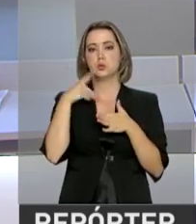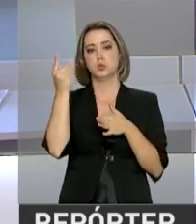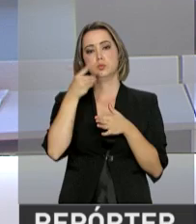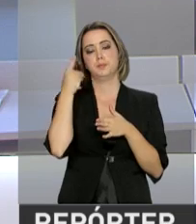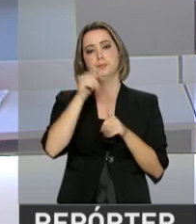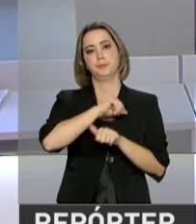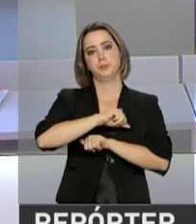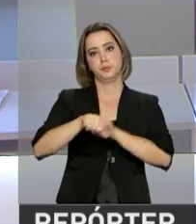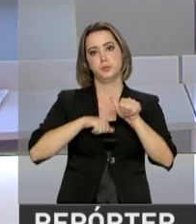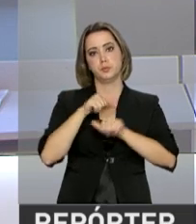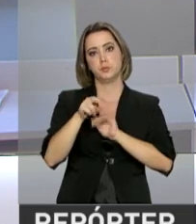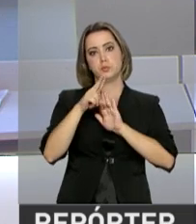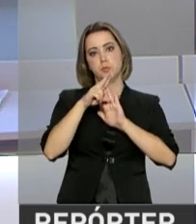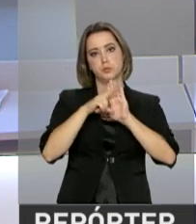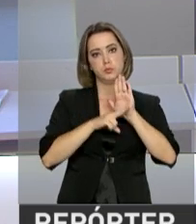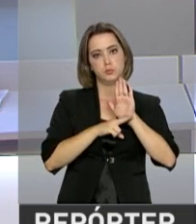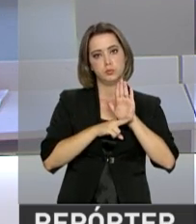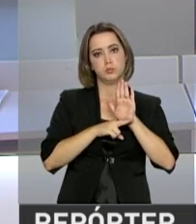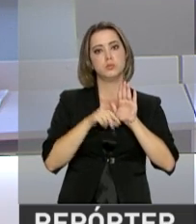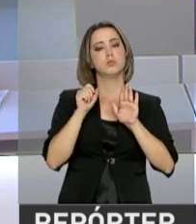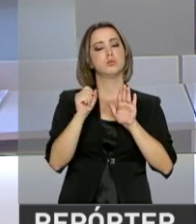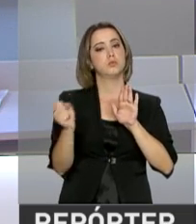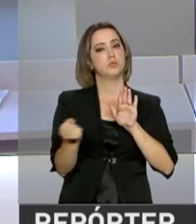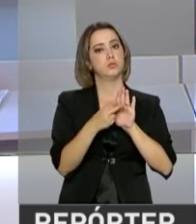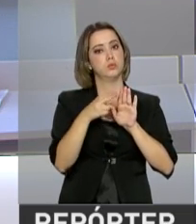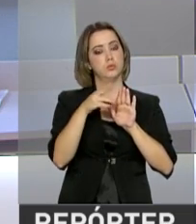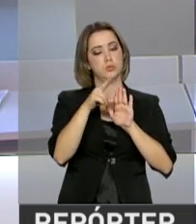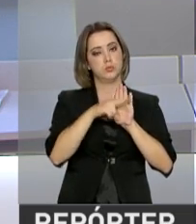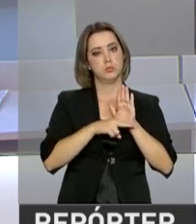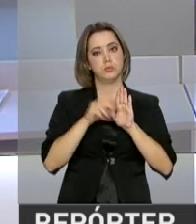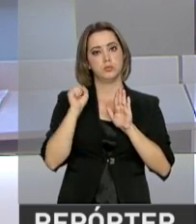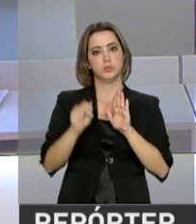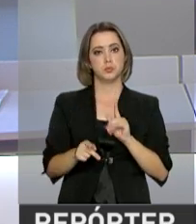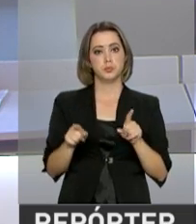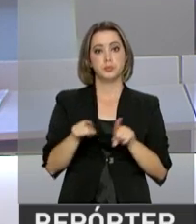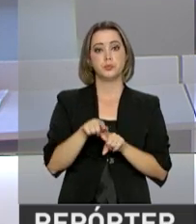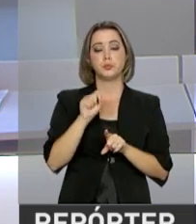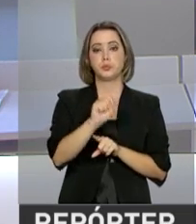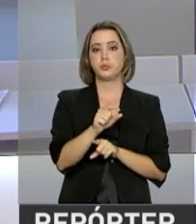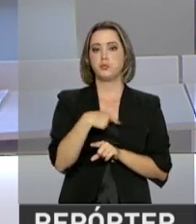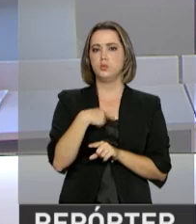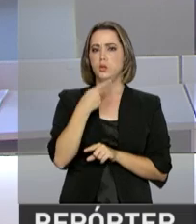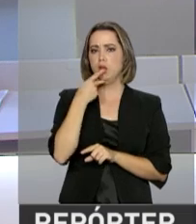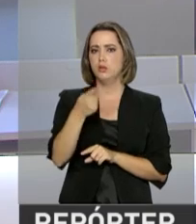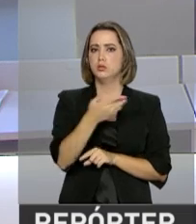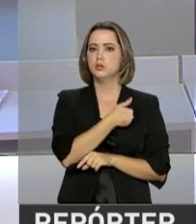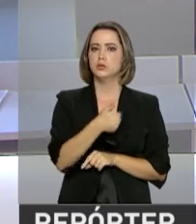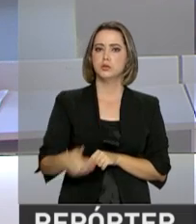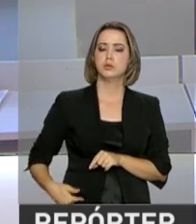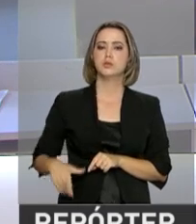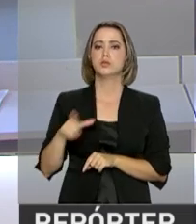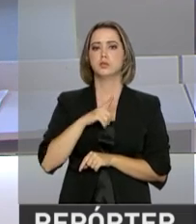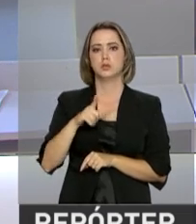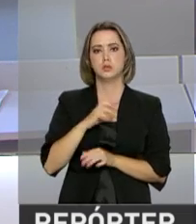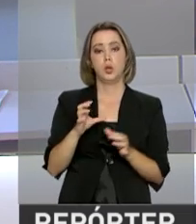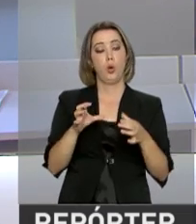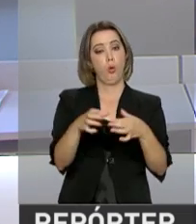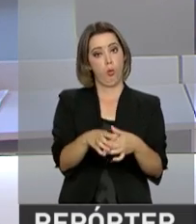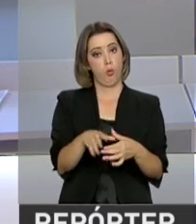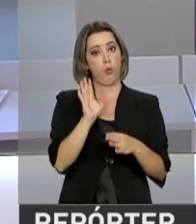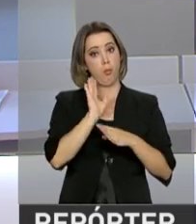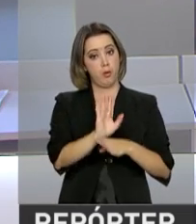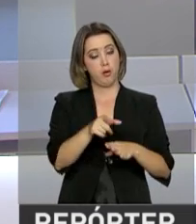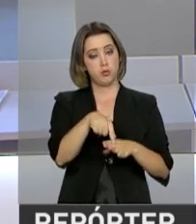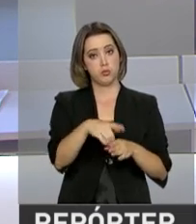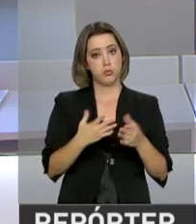por mudanças no texto da reforma da Previdência. De acordo com o relator, o governo tem base parlamentar suficiente para aprovar